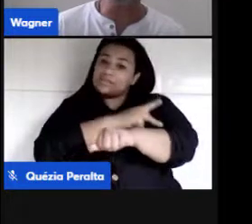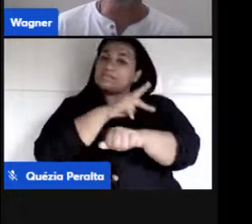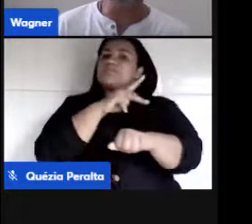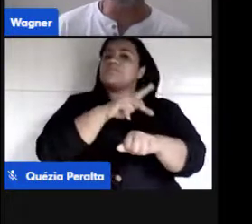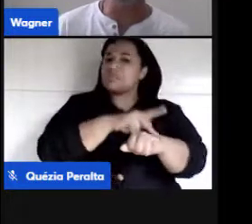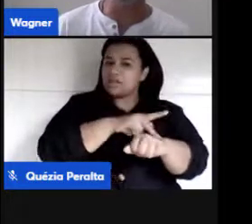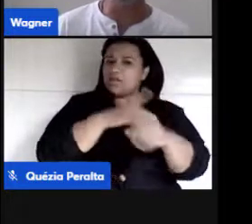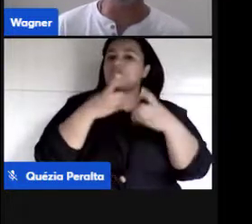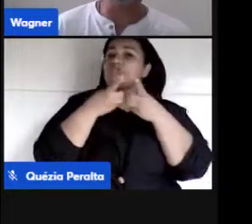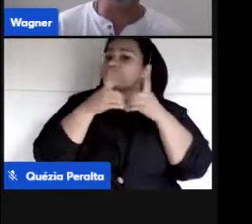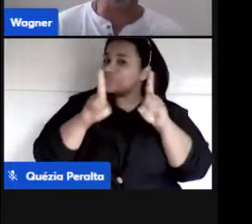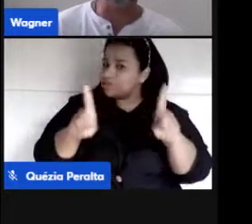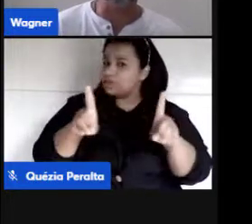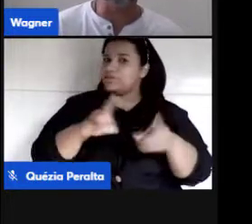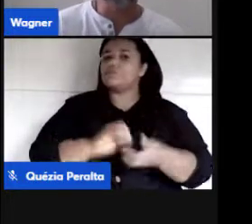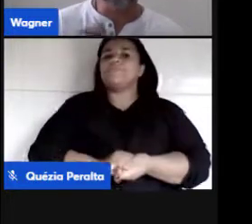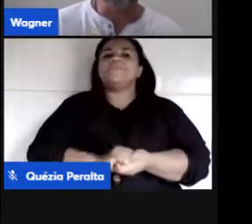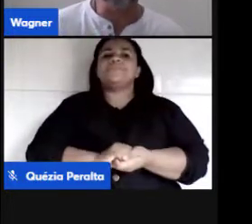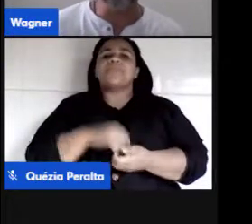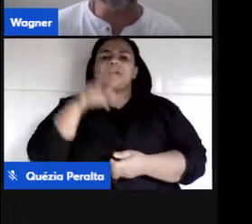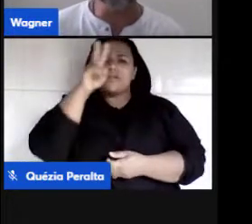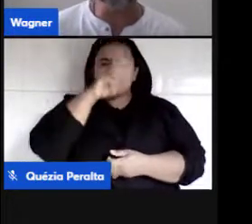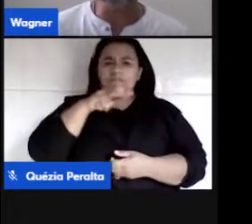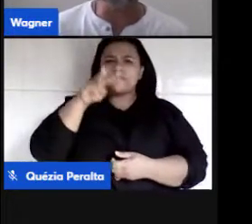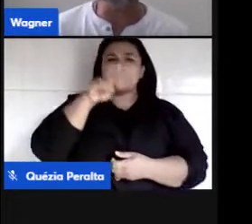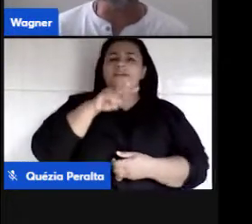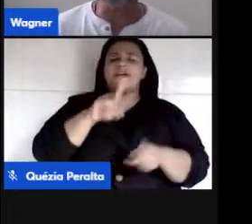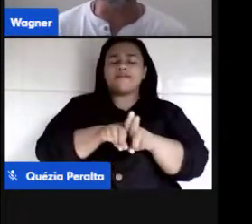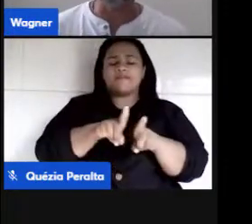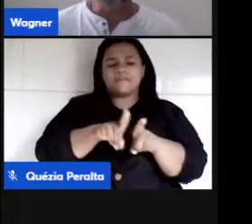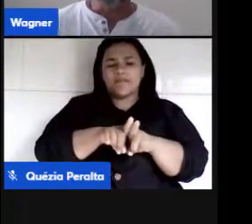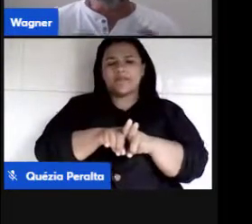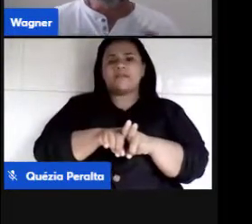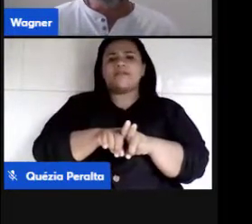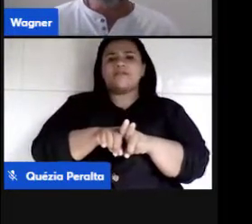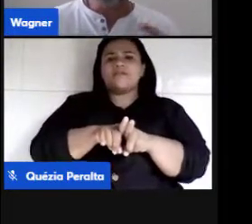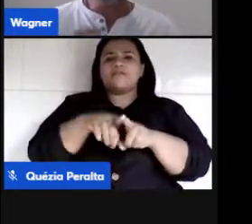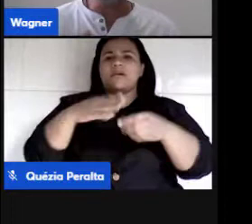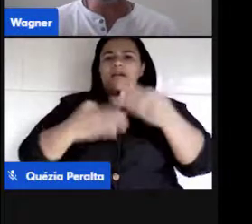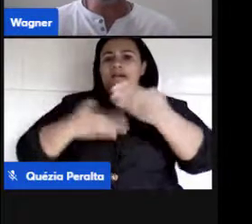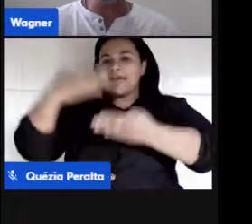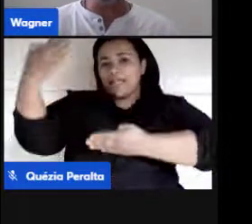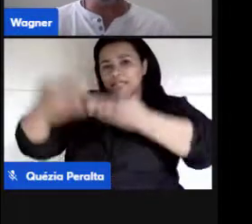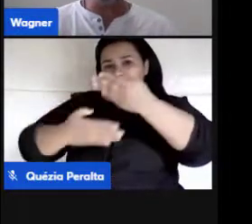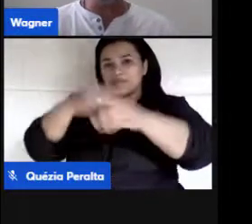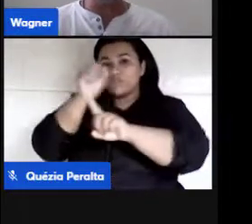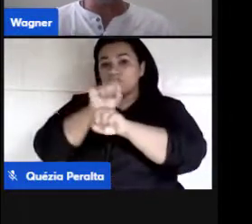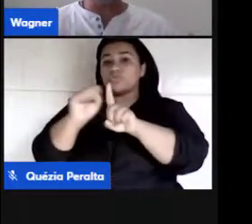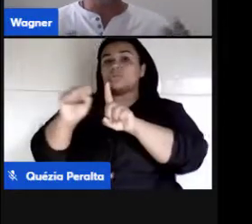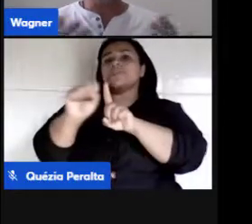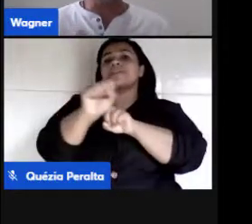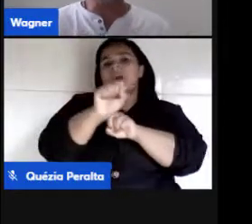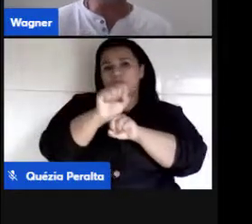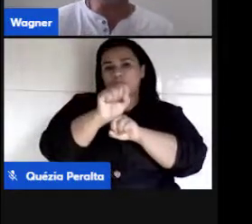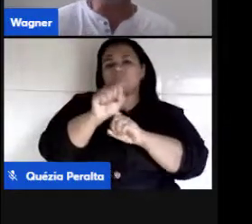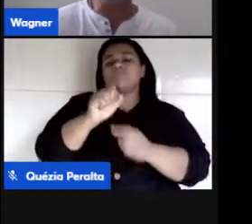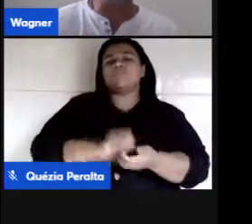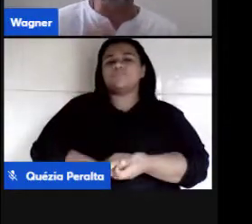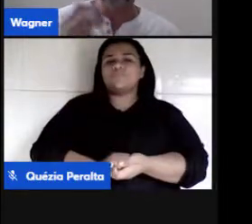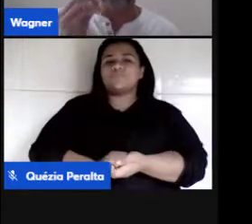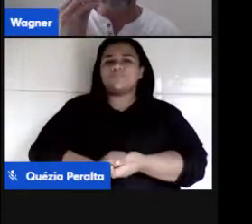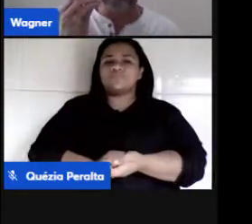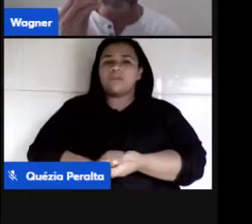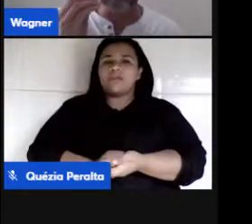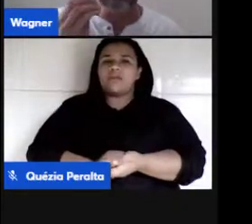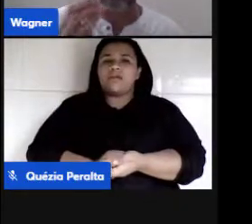Verificar os aspectos socioafetivos. Nós sabemos da importância esse aspecto socioafetivo. Ele é muito